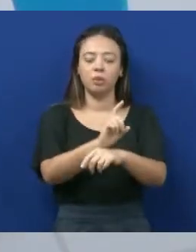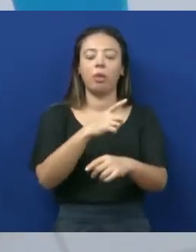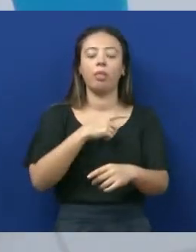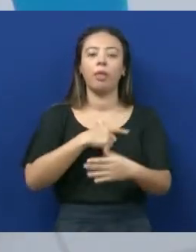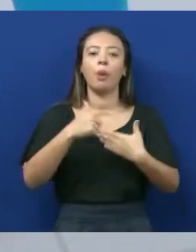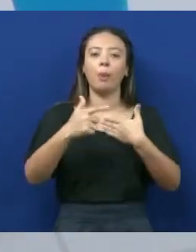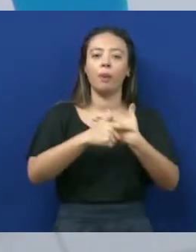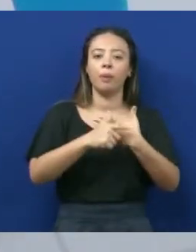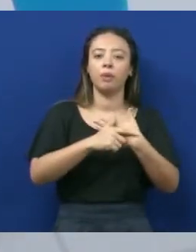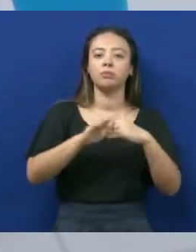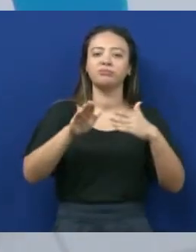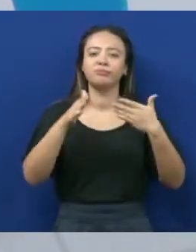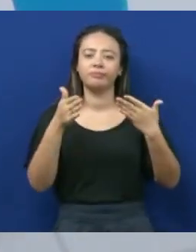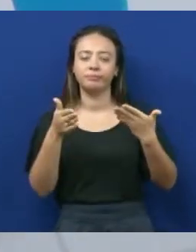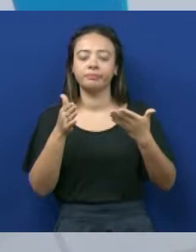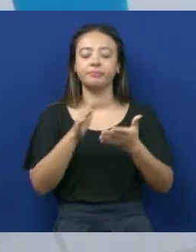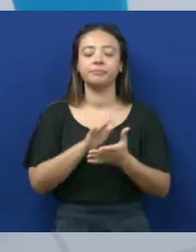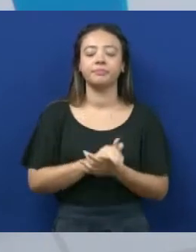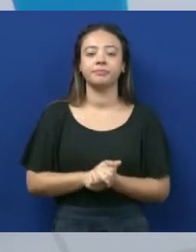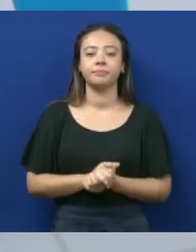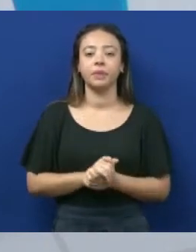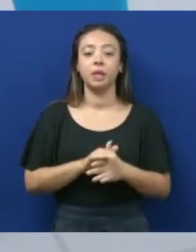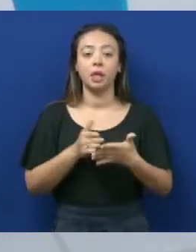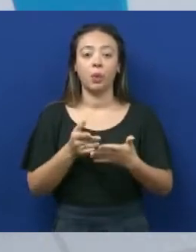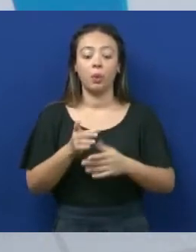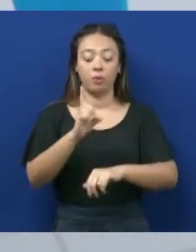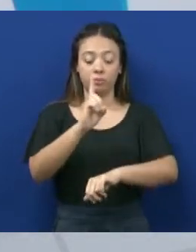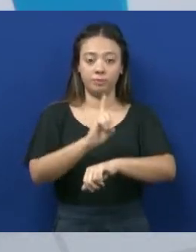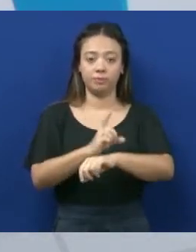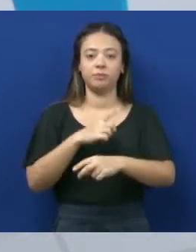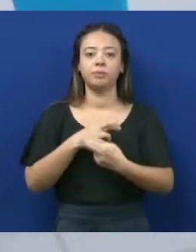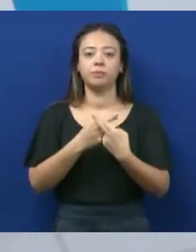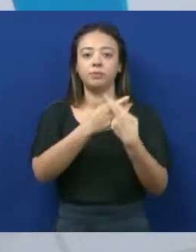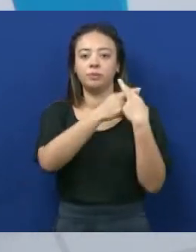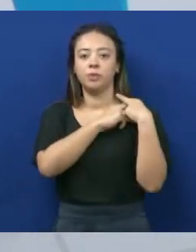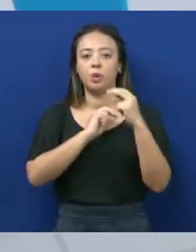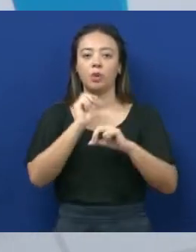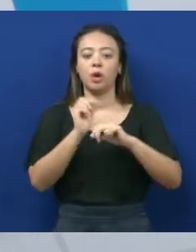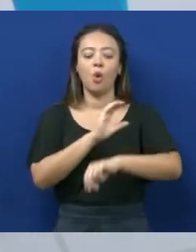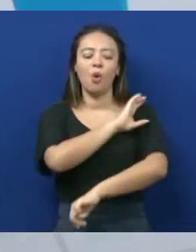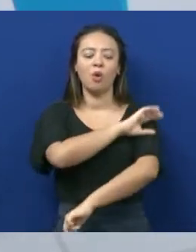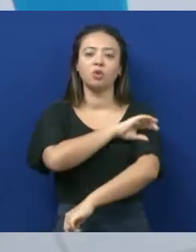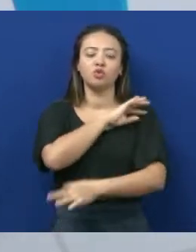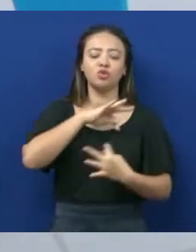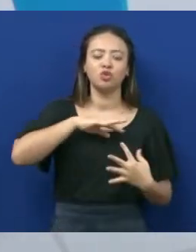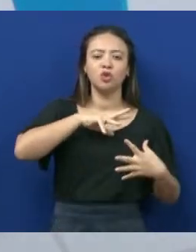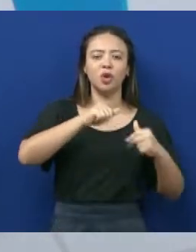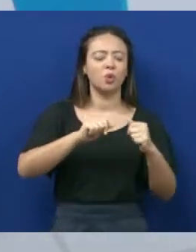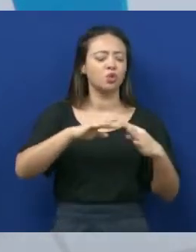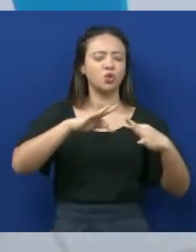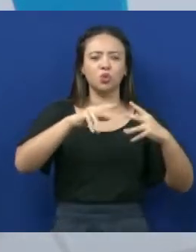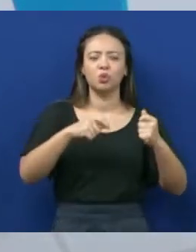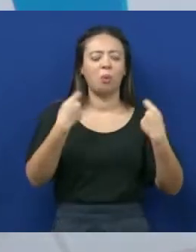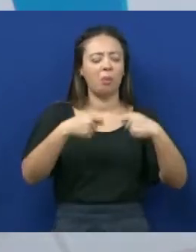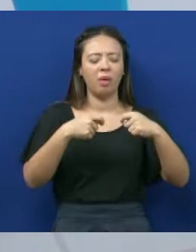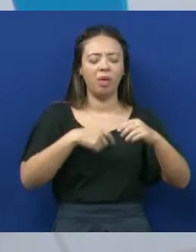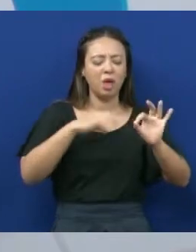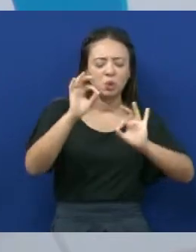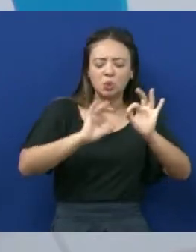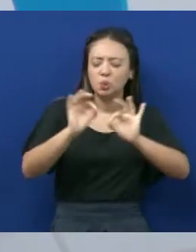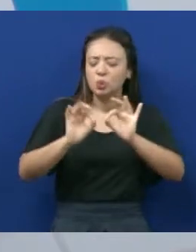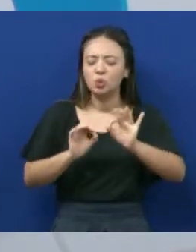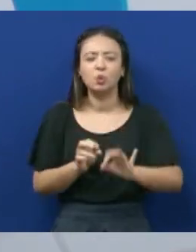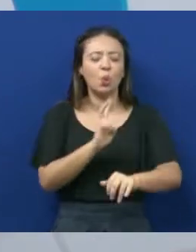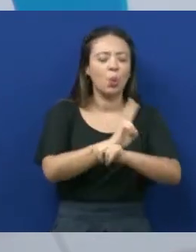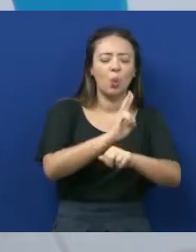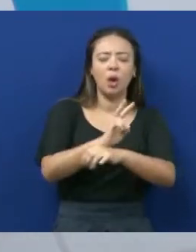tem um diretor numa peça de teatro? O diretor, gente, ele é o coordenador geral de todos os aspectos envolvidos com o